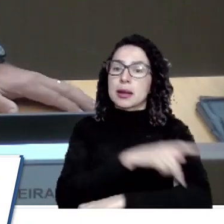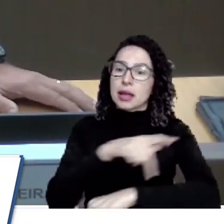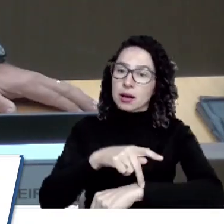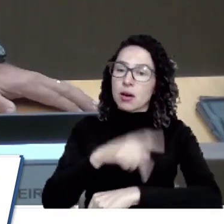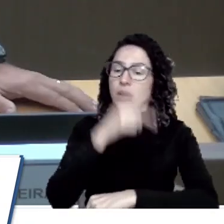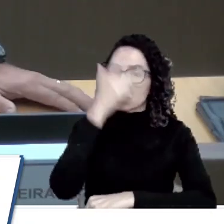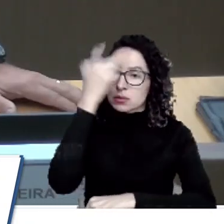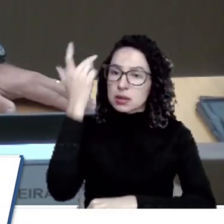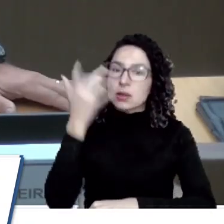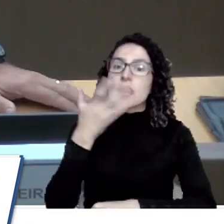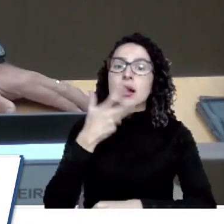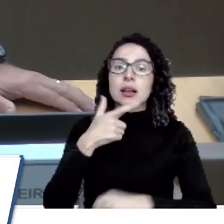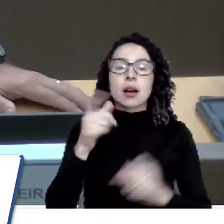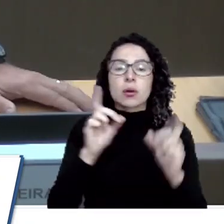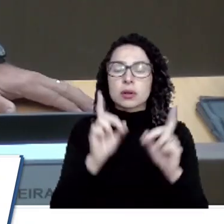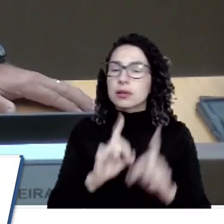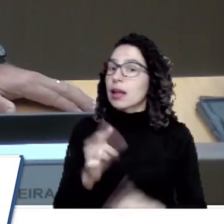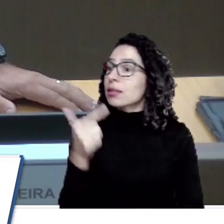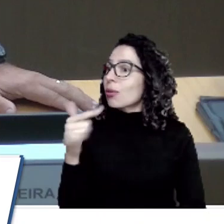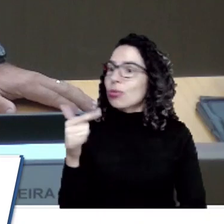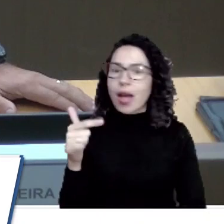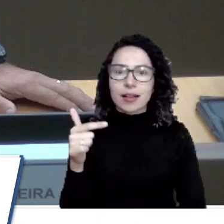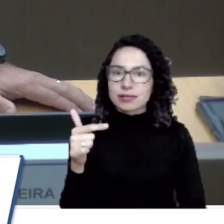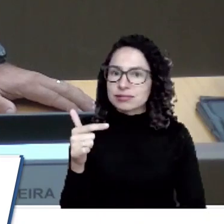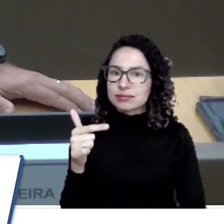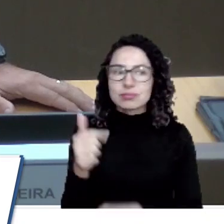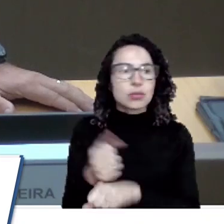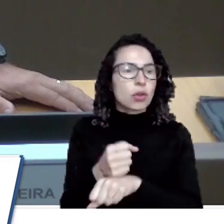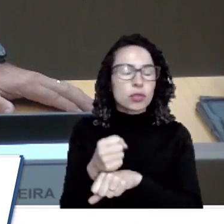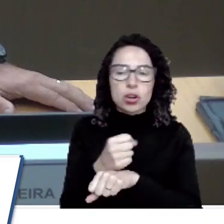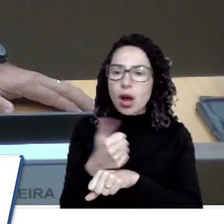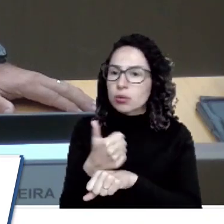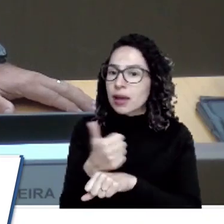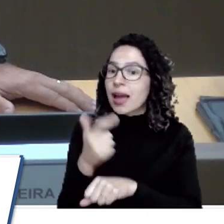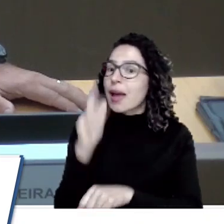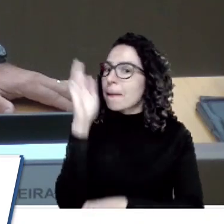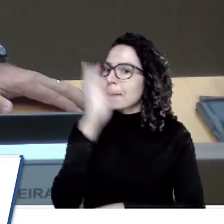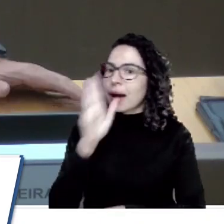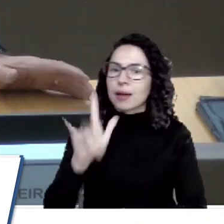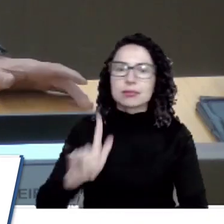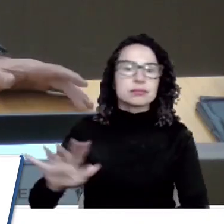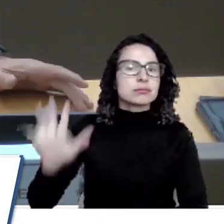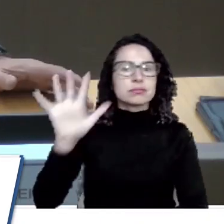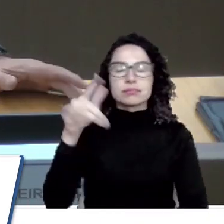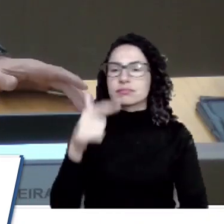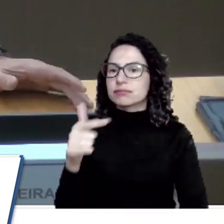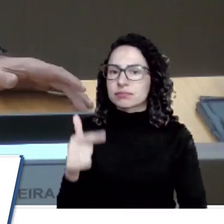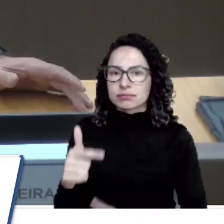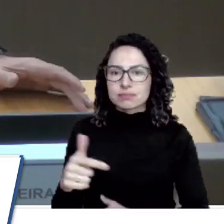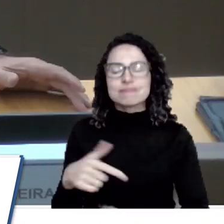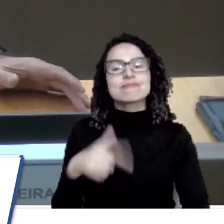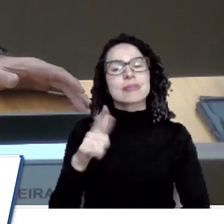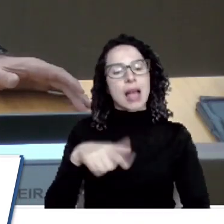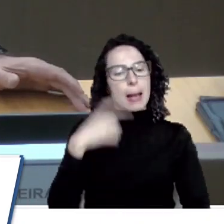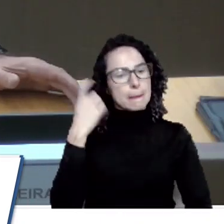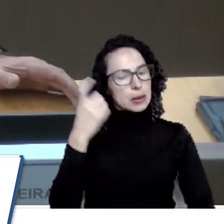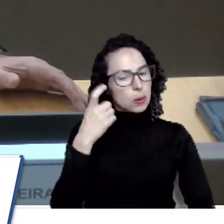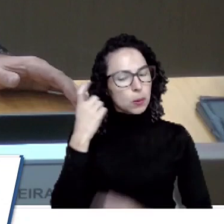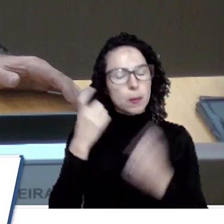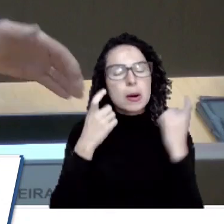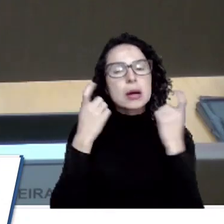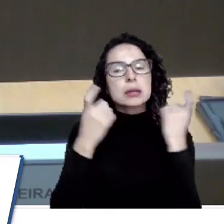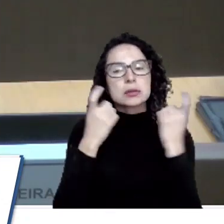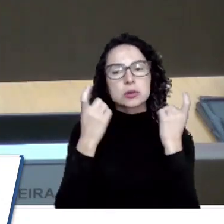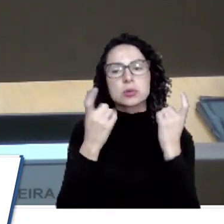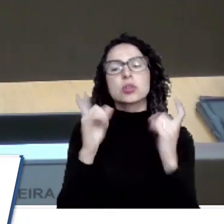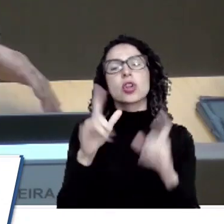não acha. Não acha, não tem currículo. É uma realidade nacional. Não tem currículo. Então, é preocupante. Sim. A gente sente que